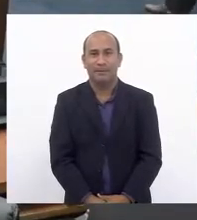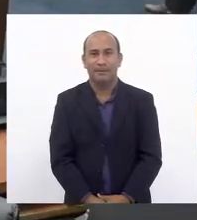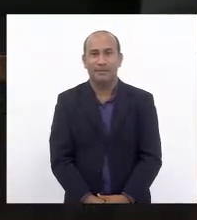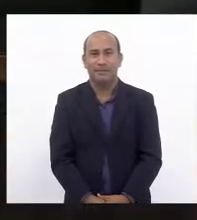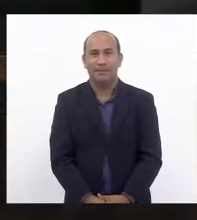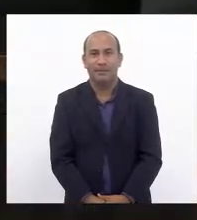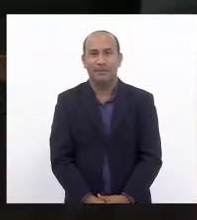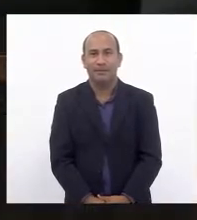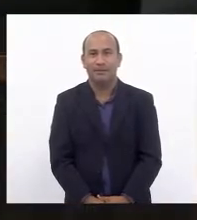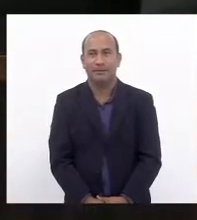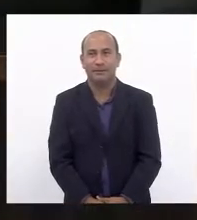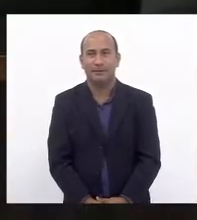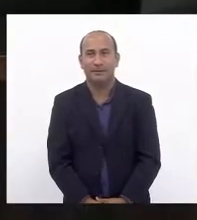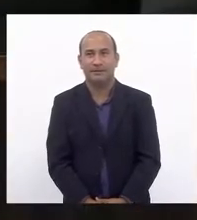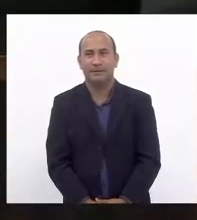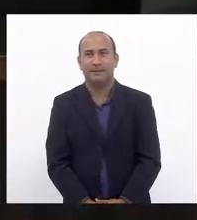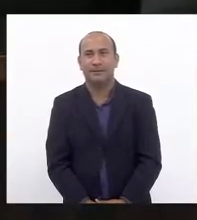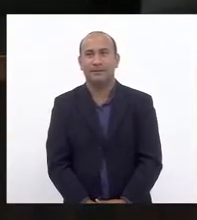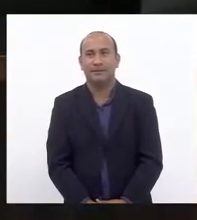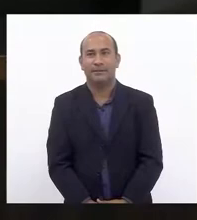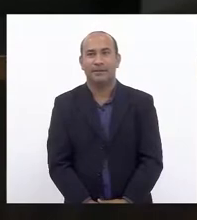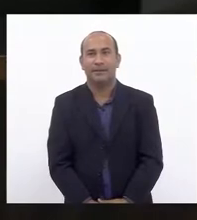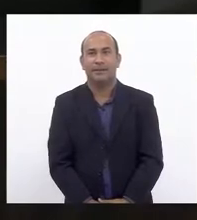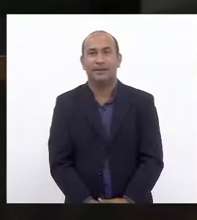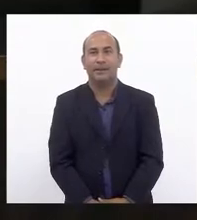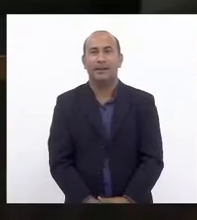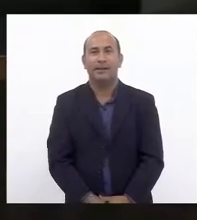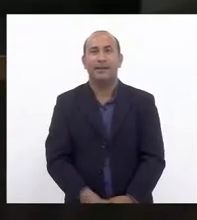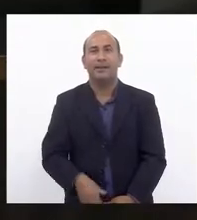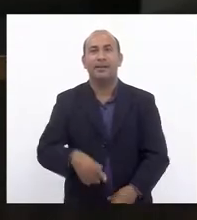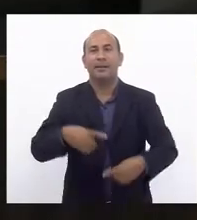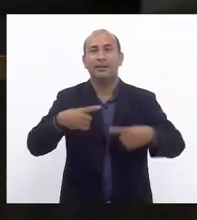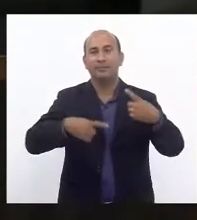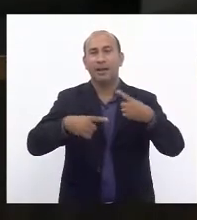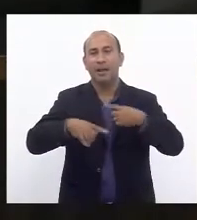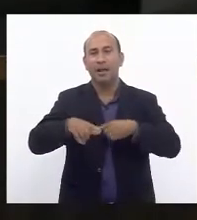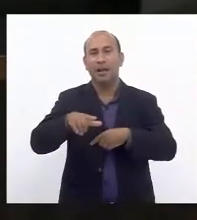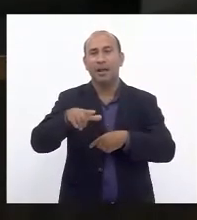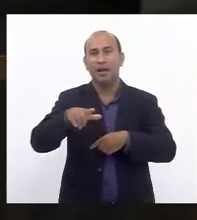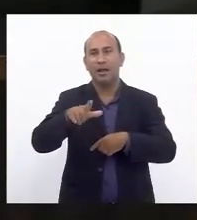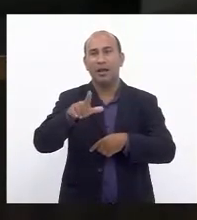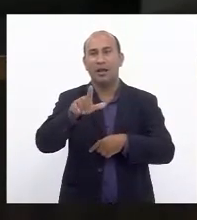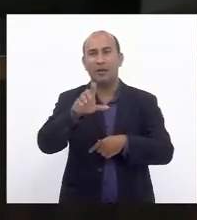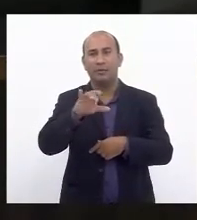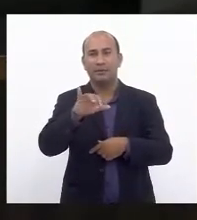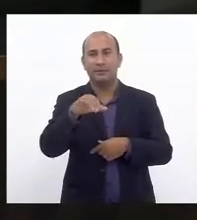Não havendo quem queira discutir, encerrada a discussão, presente proposta. Lucinha para discutir.